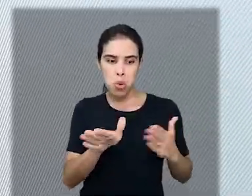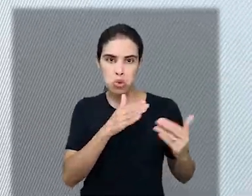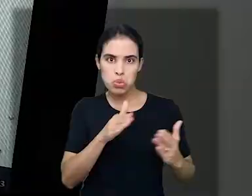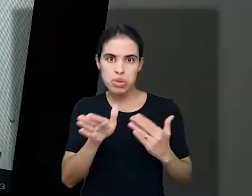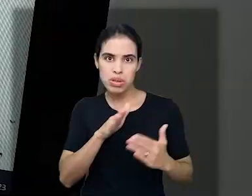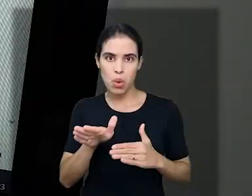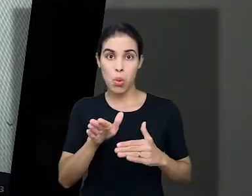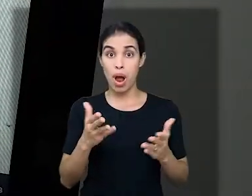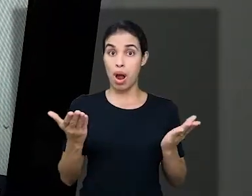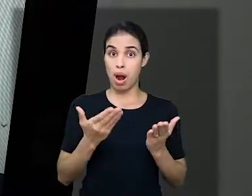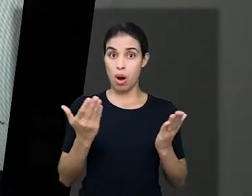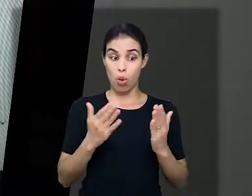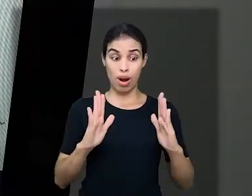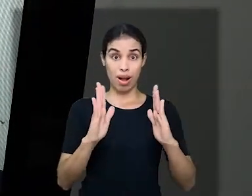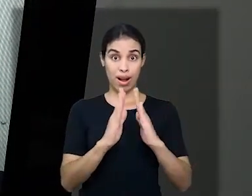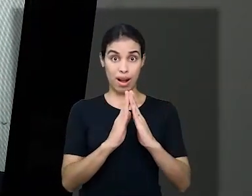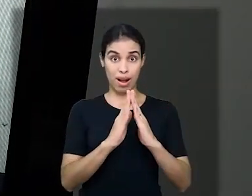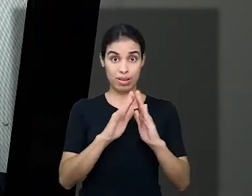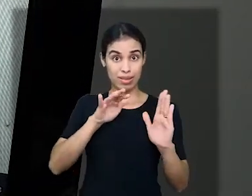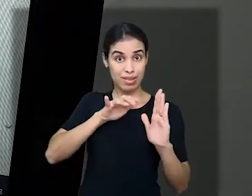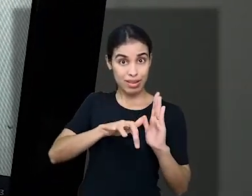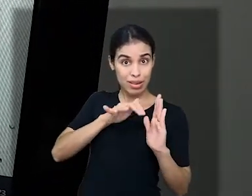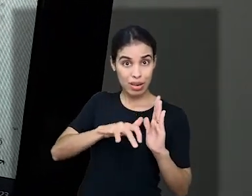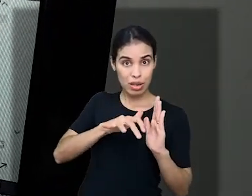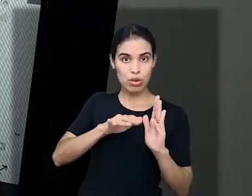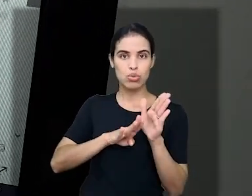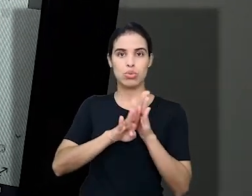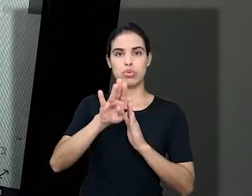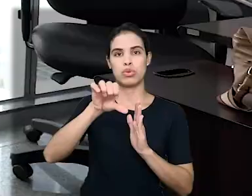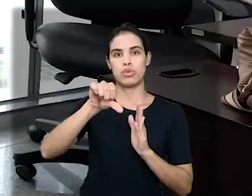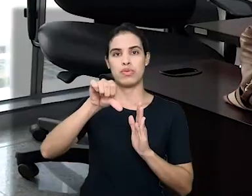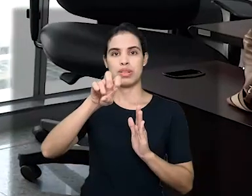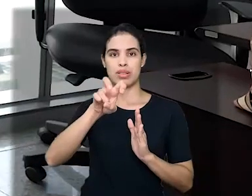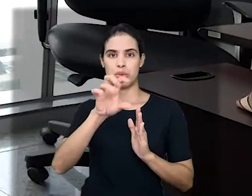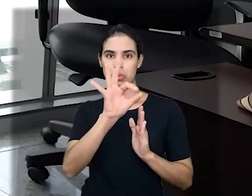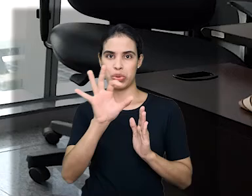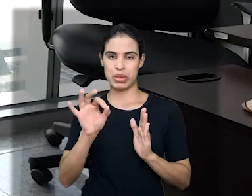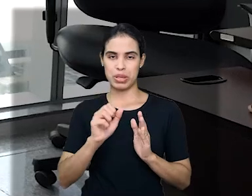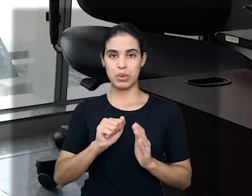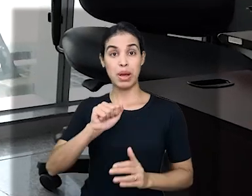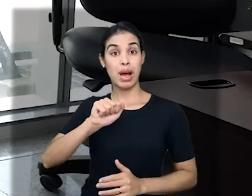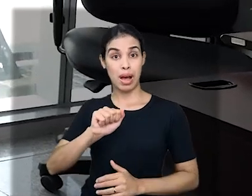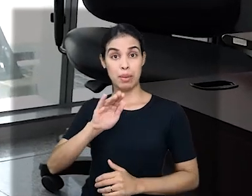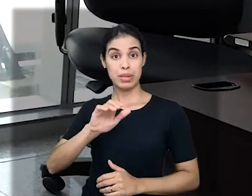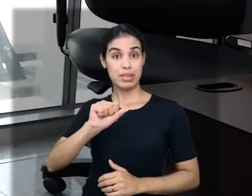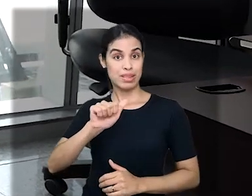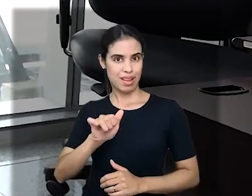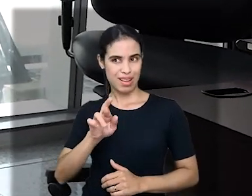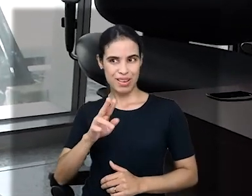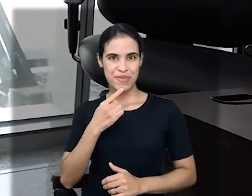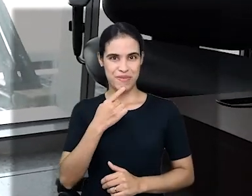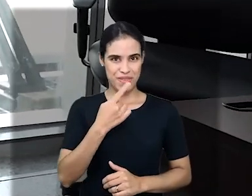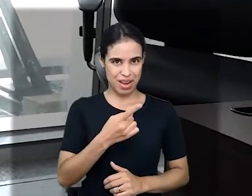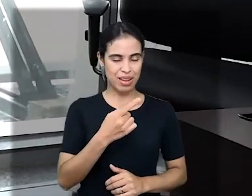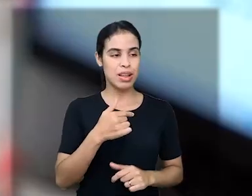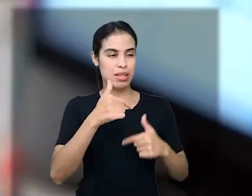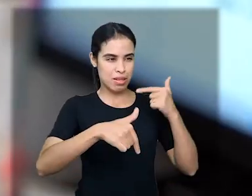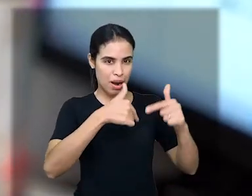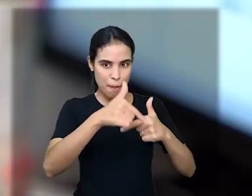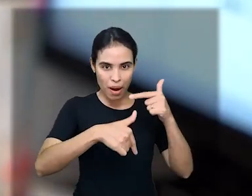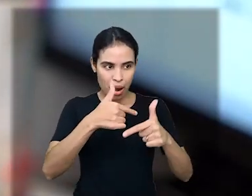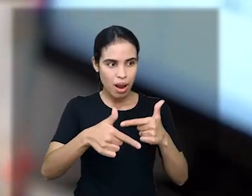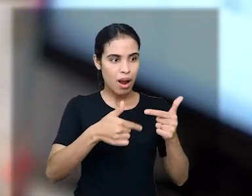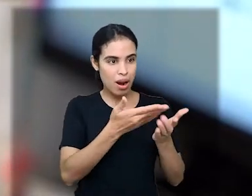de expediente. Hoje, esse percentual subiu para 95%. Para o Absair, liderar esse grupo é fácil, porque